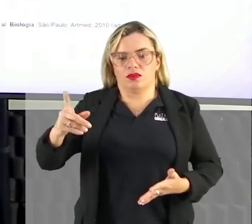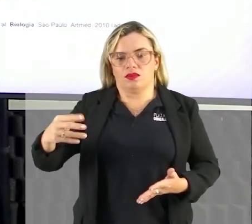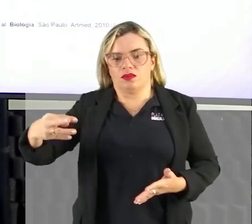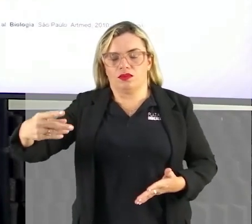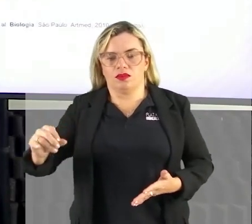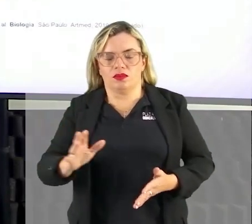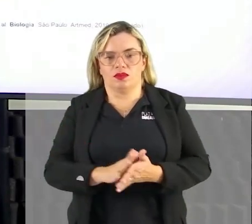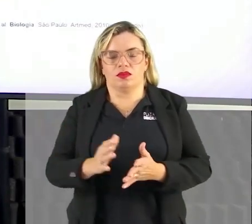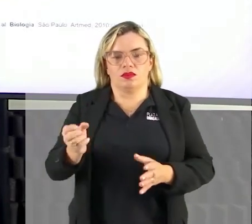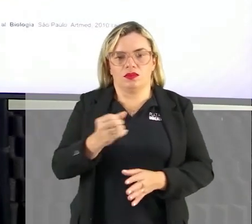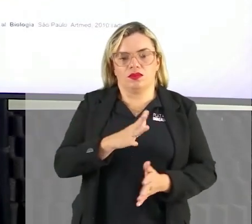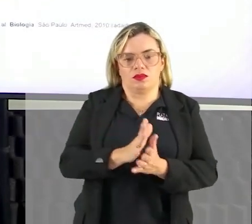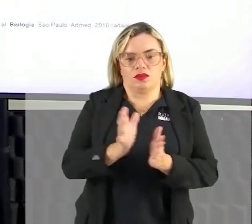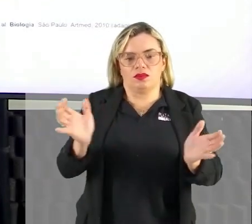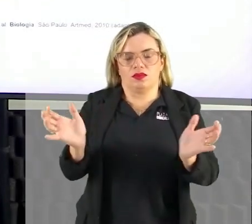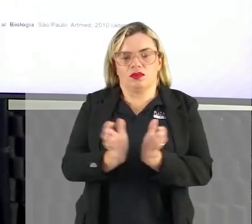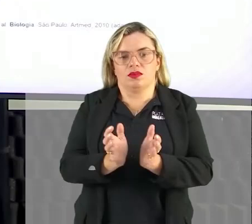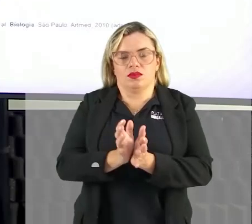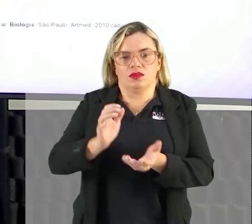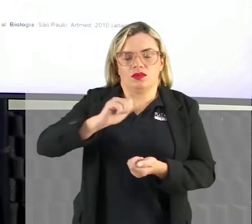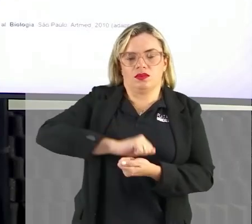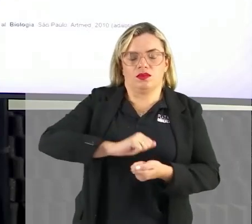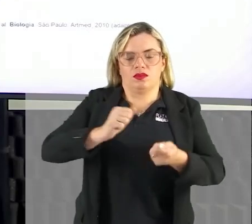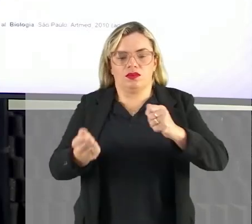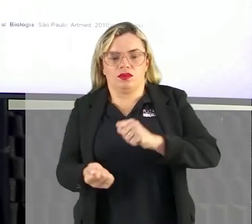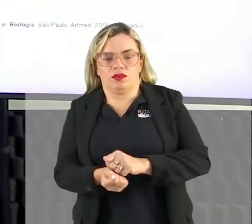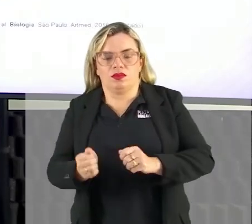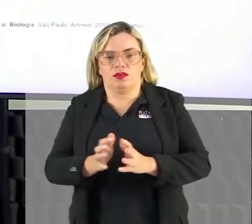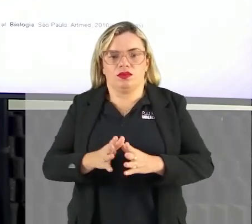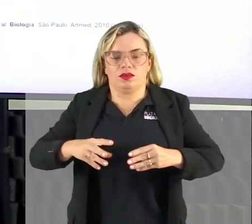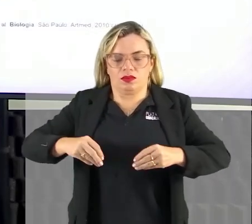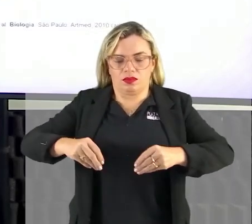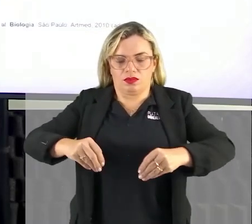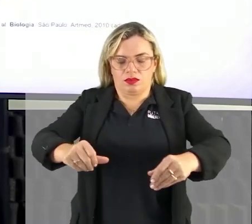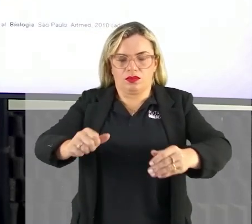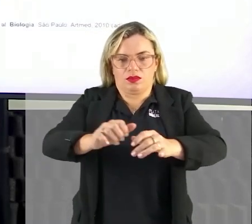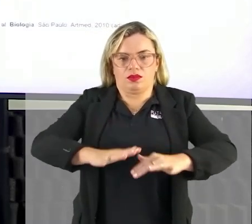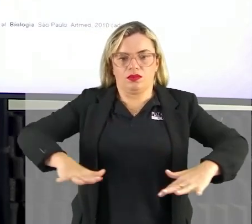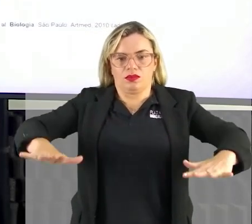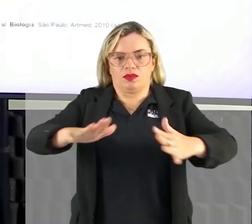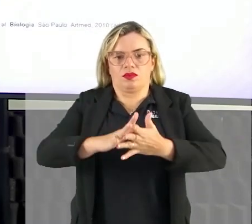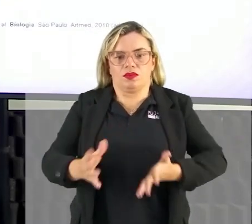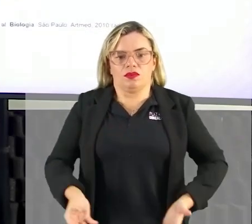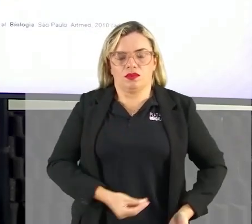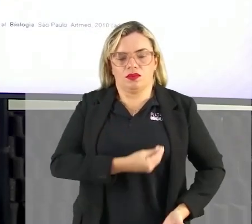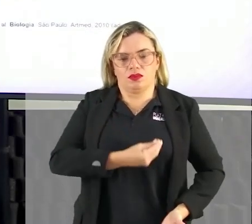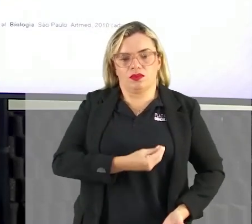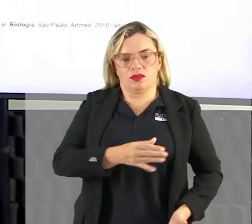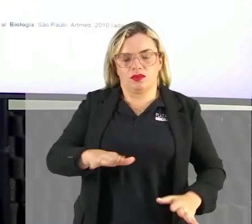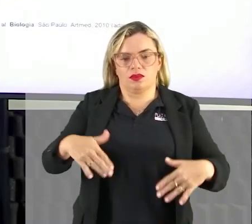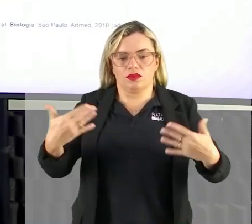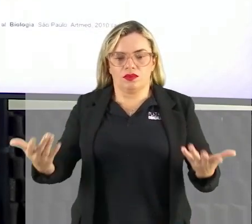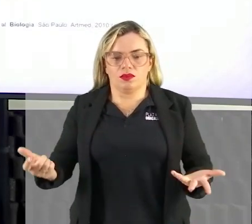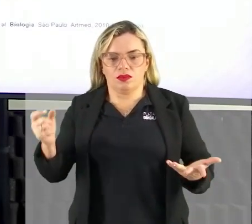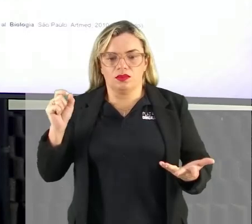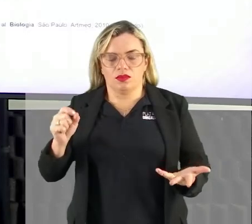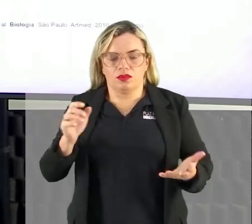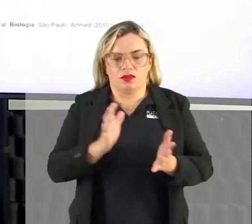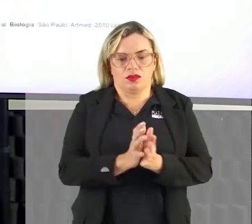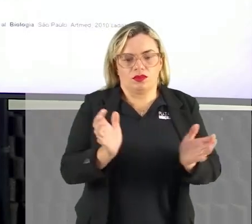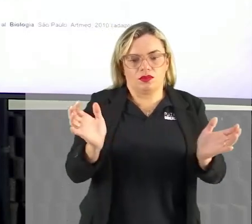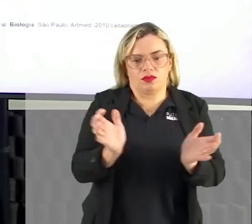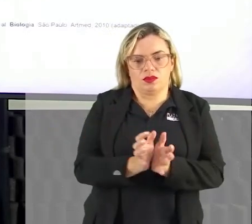grupo aí muito bem adaptado às condições terrestres, né? No caso, o grupo